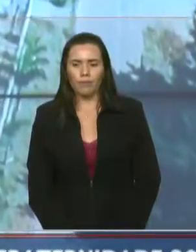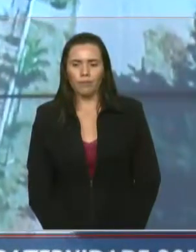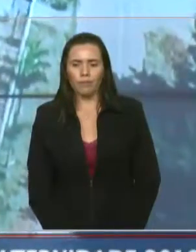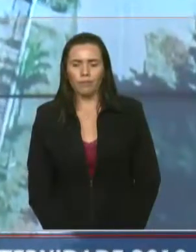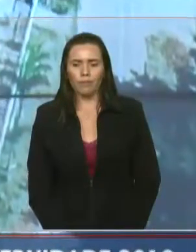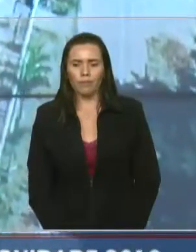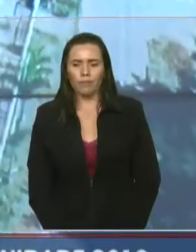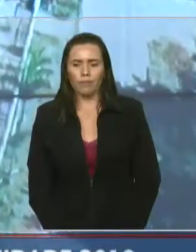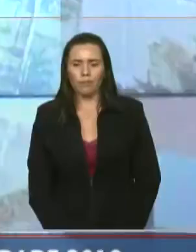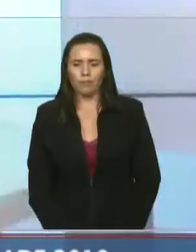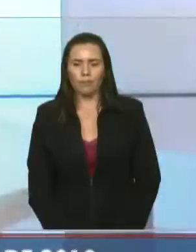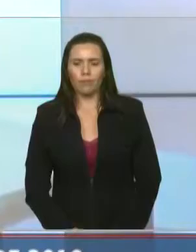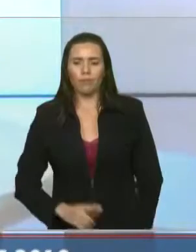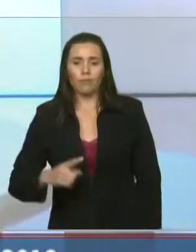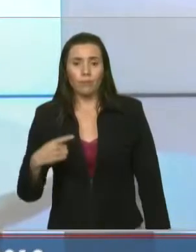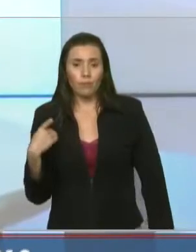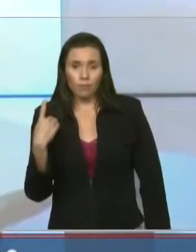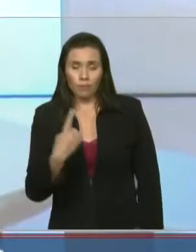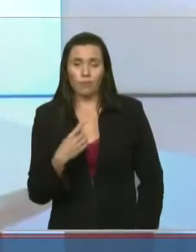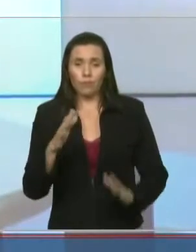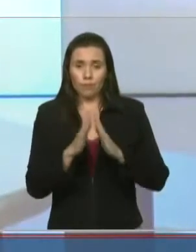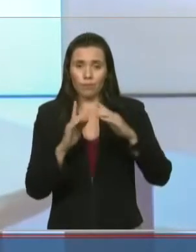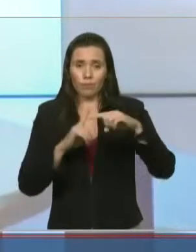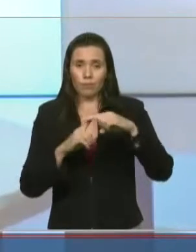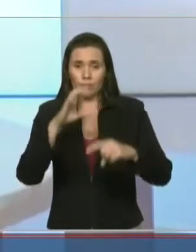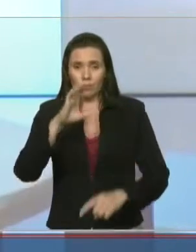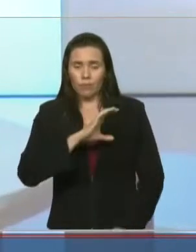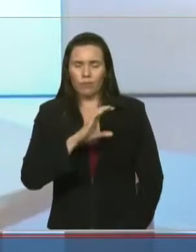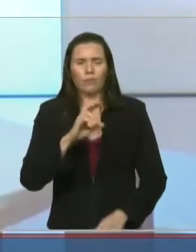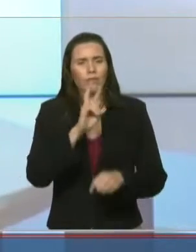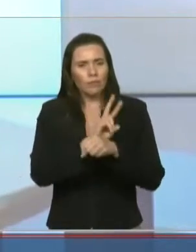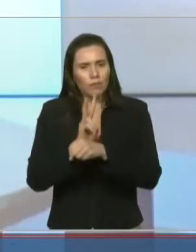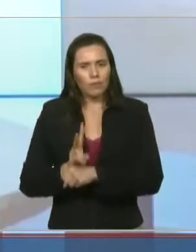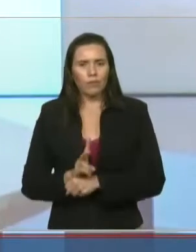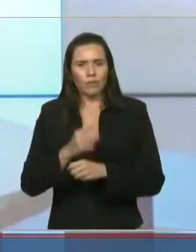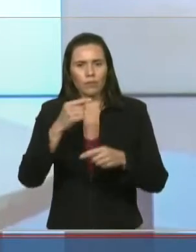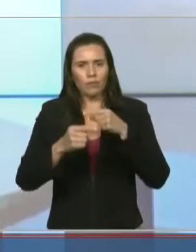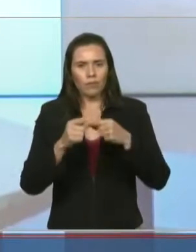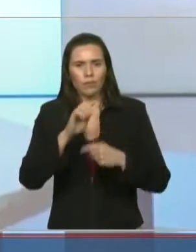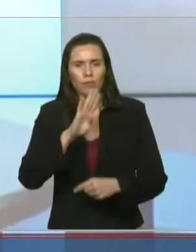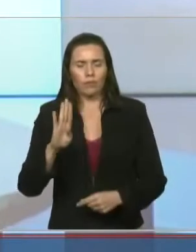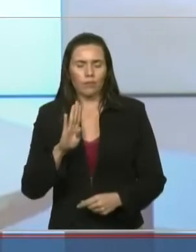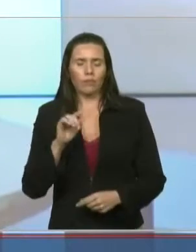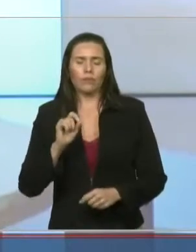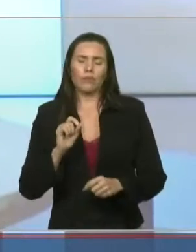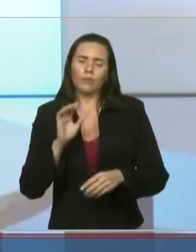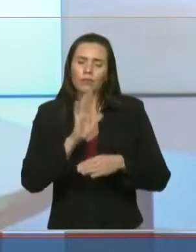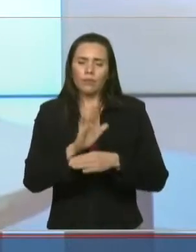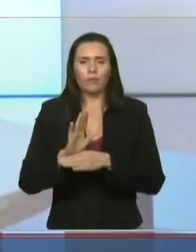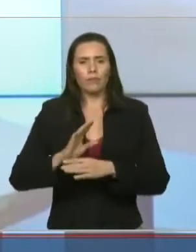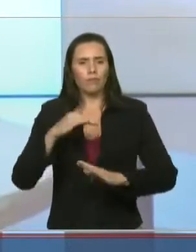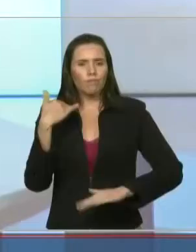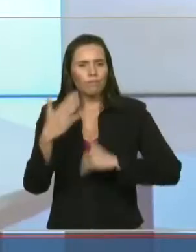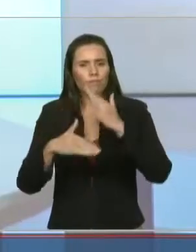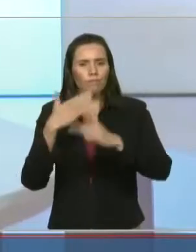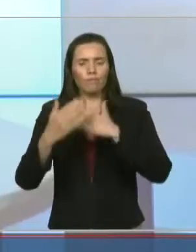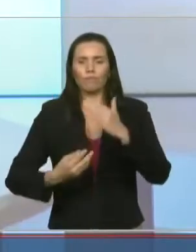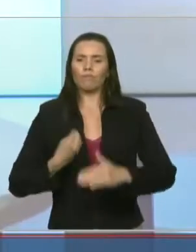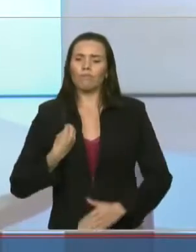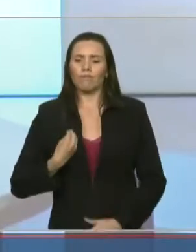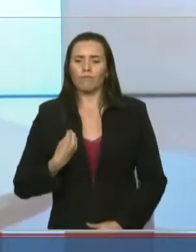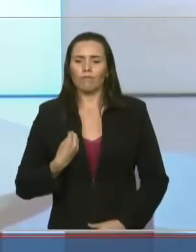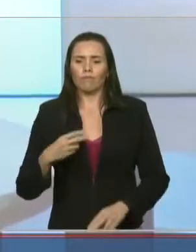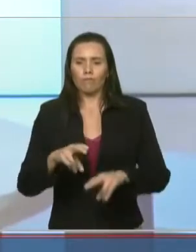Nós, quanto igreja, queremos e defendemos políticas públicas que asseguram o desenvolvimento da vida. Portanto, todas as